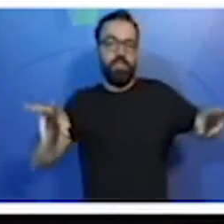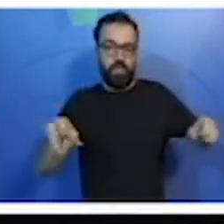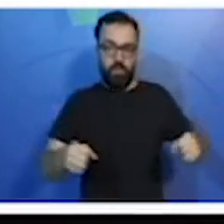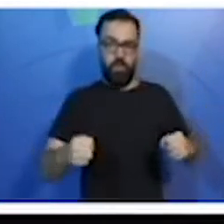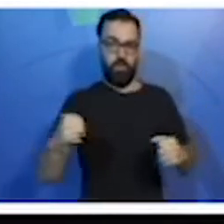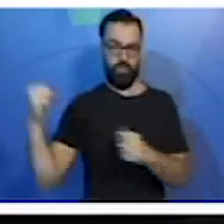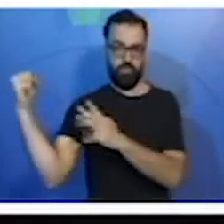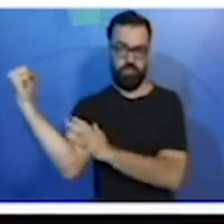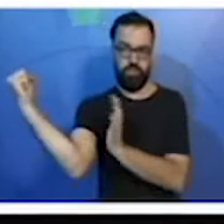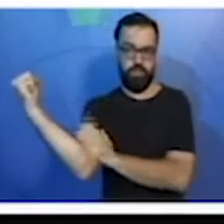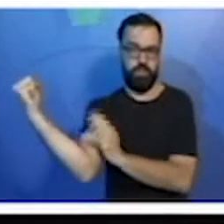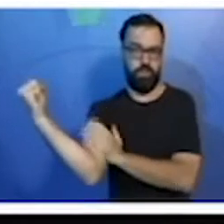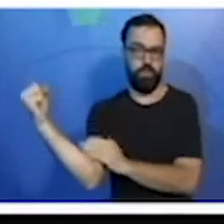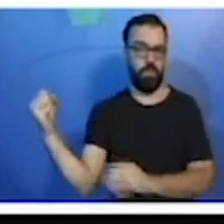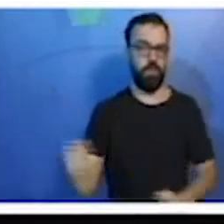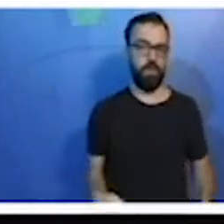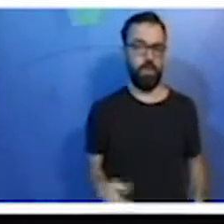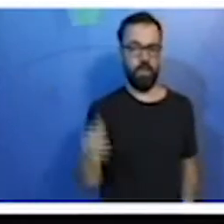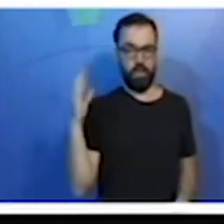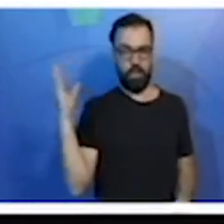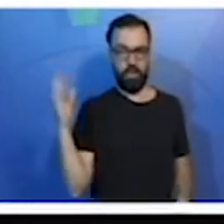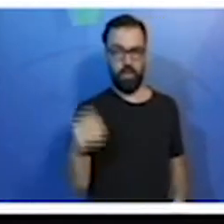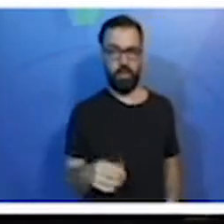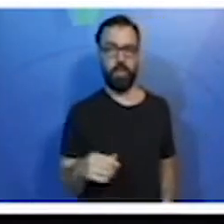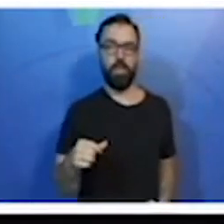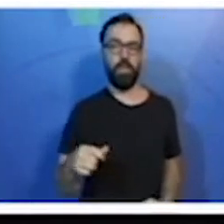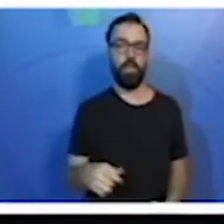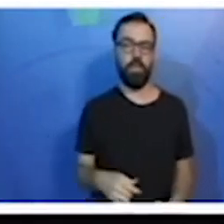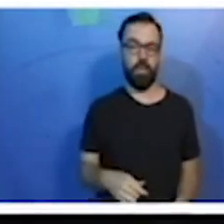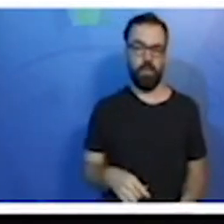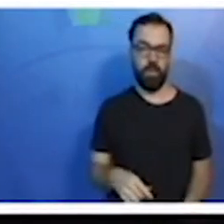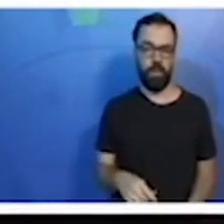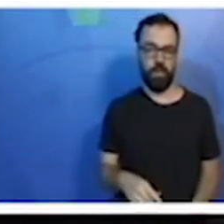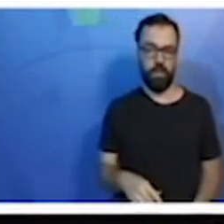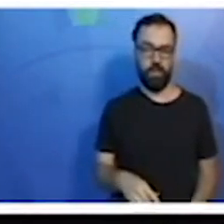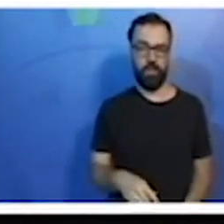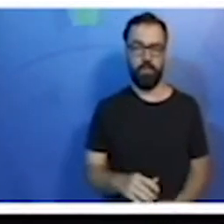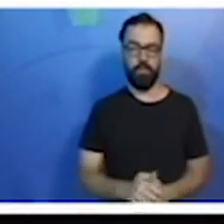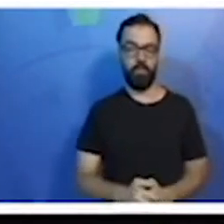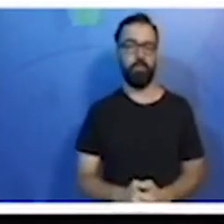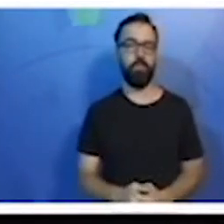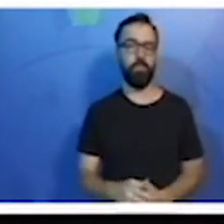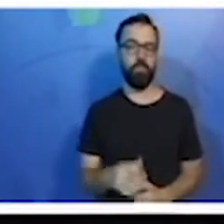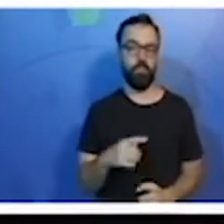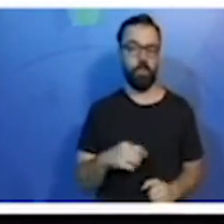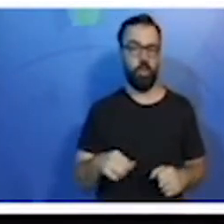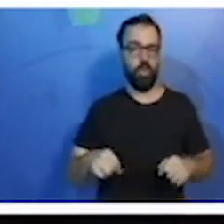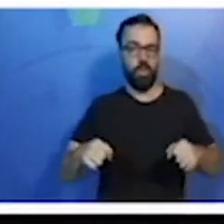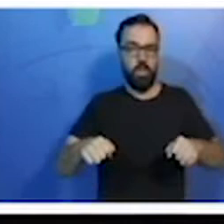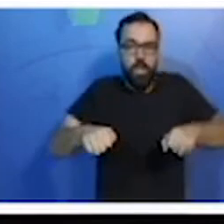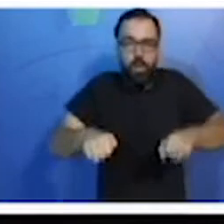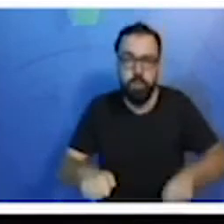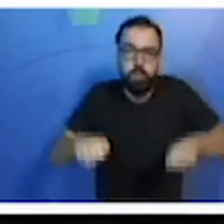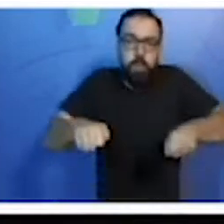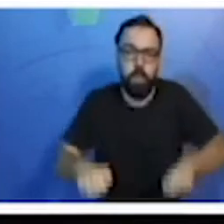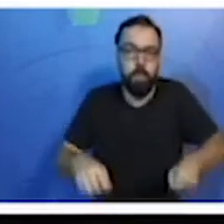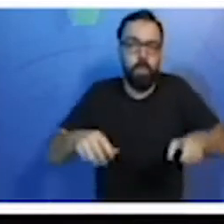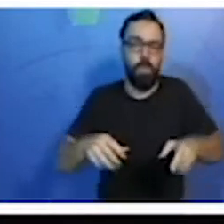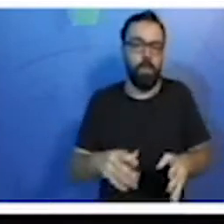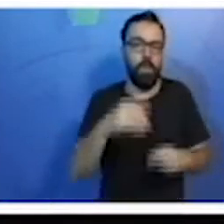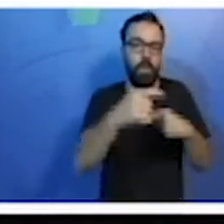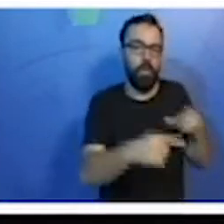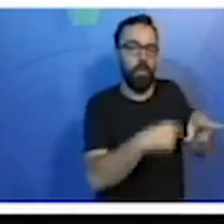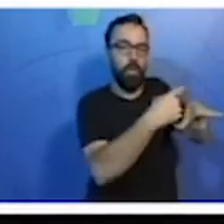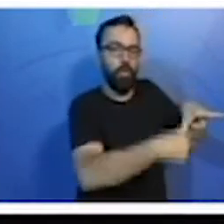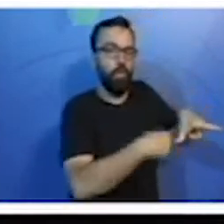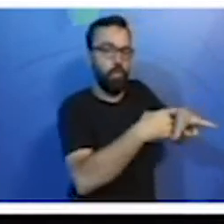pouquinho mais robusta né conhecida como Mall também vai então essa bicicleta ela tem Suspensões mais fortes ela tem uma roda um